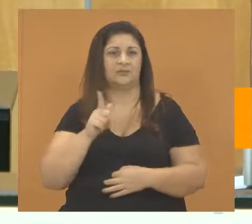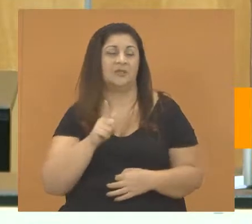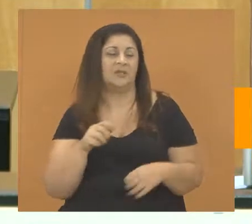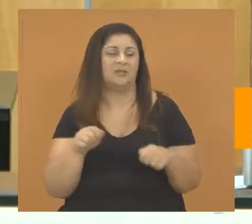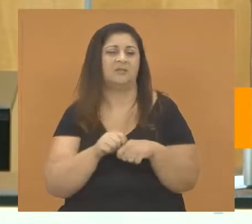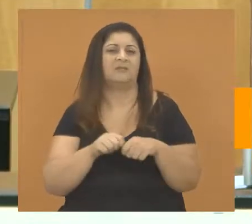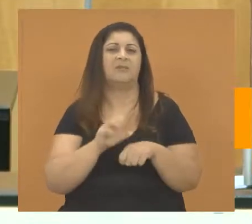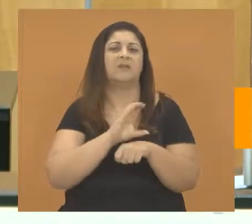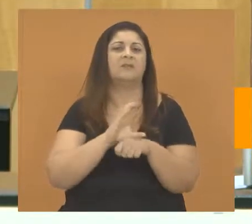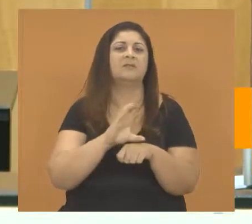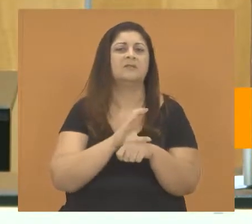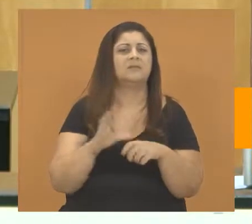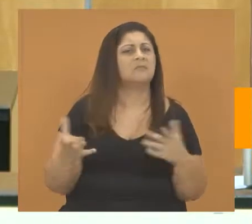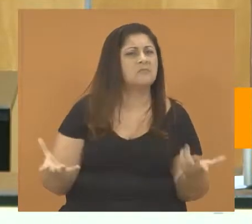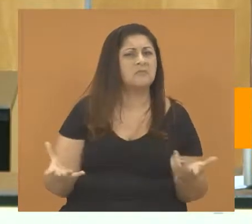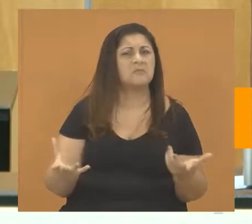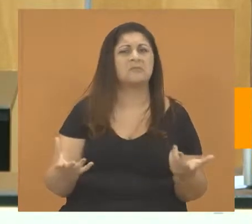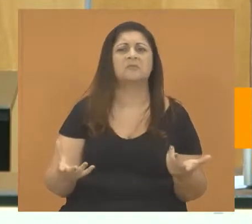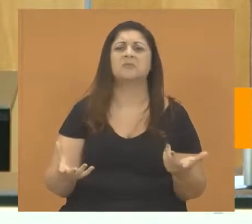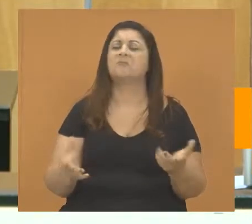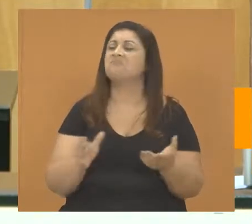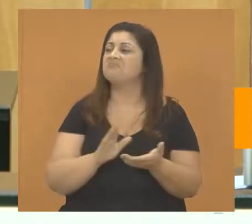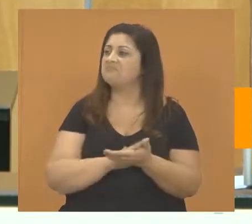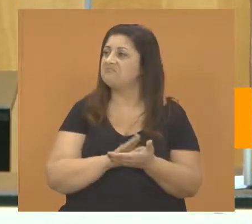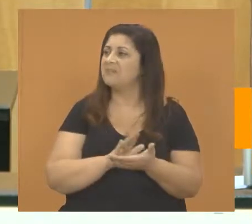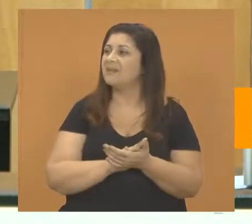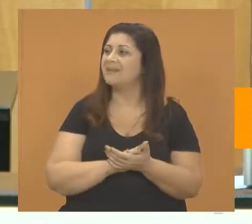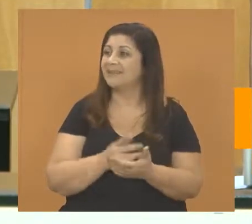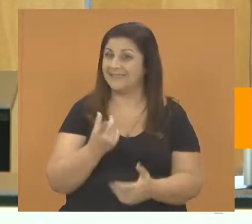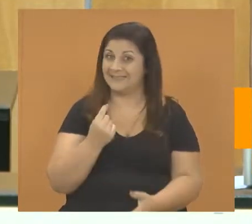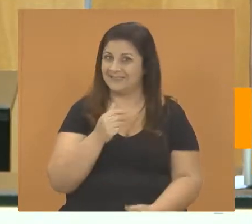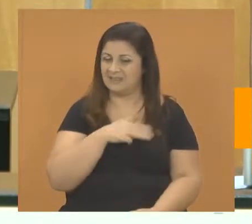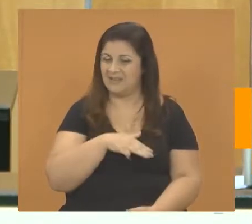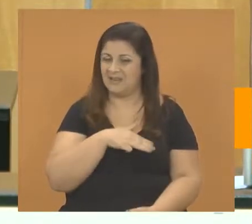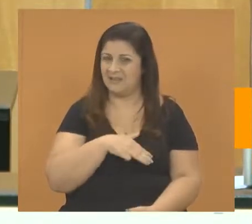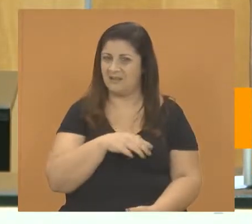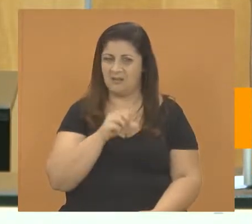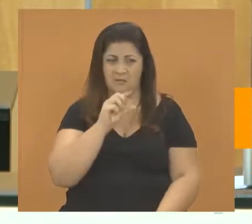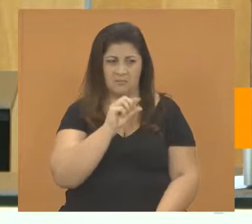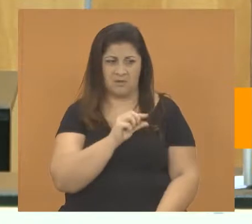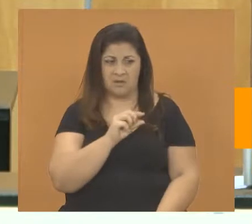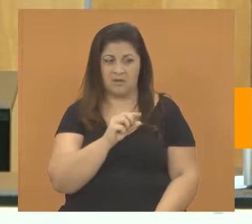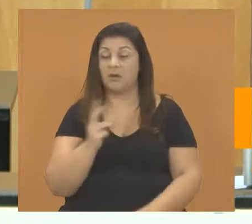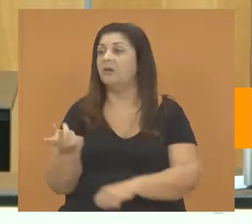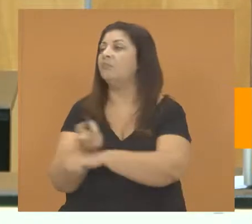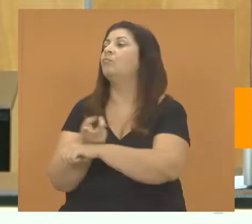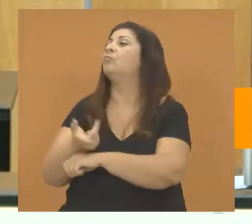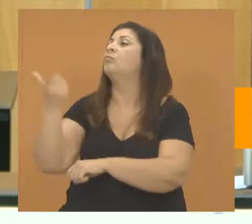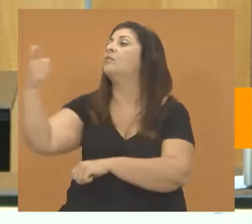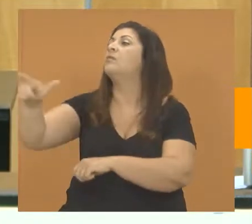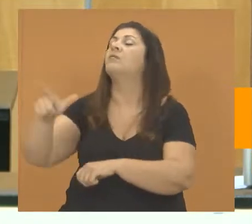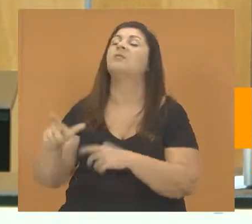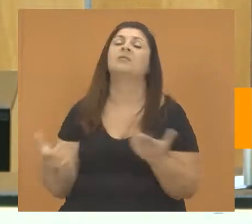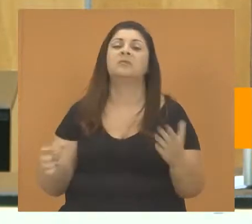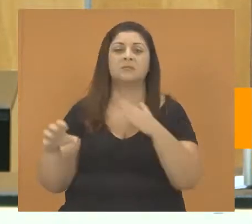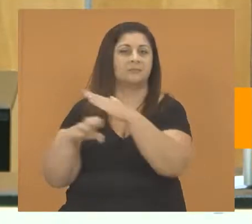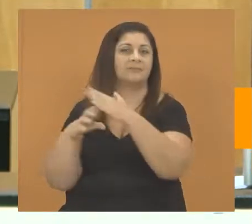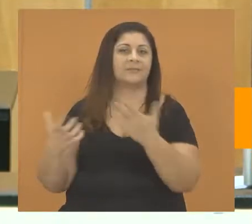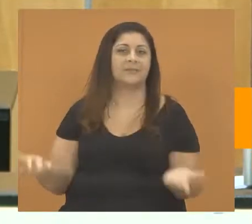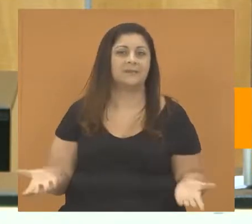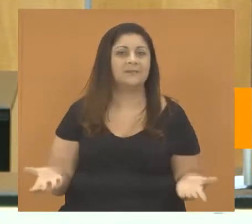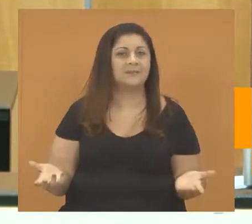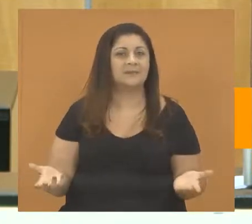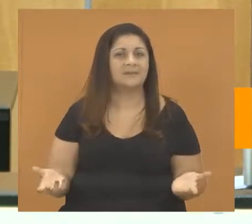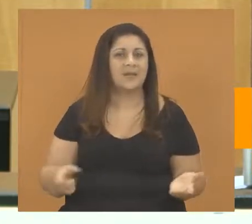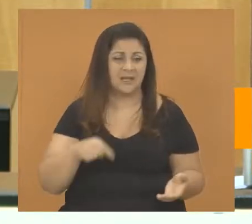prefeitura foi um belo currículo o salário da prefeitura tá baixo então eu vou procurar outras coisas quanto os que não fizeram carreira em